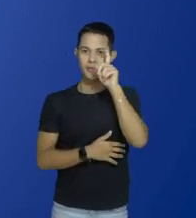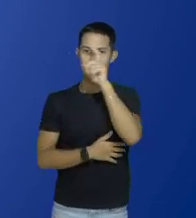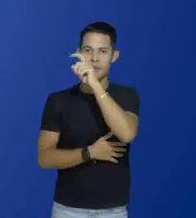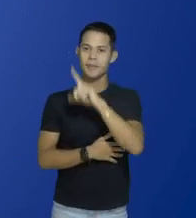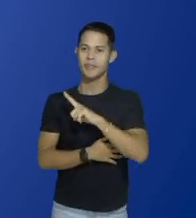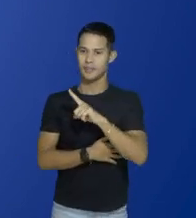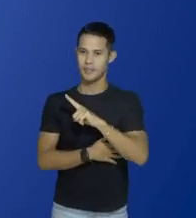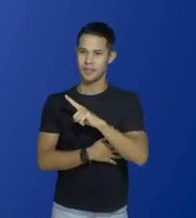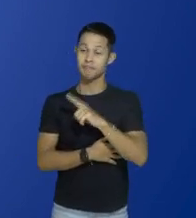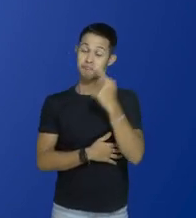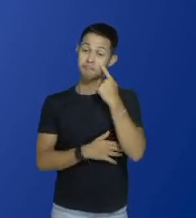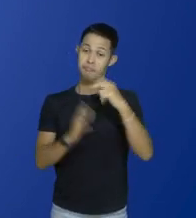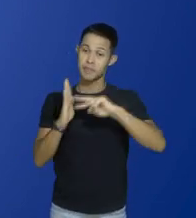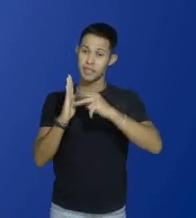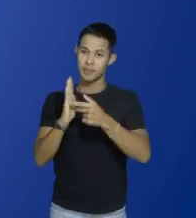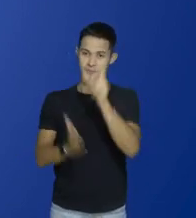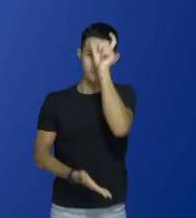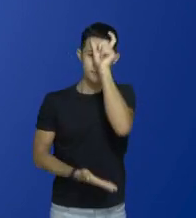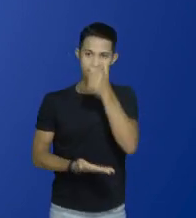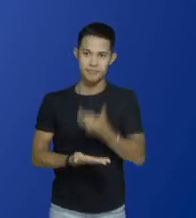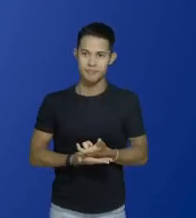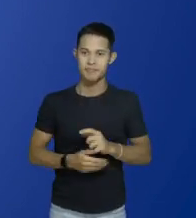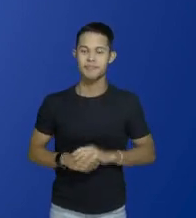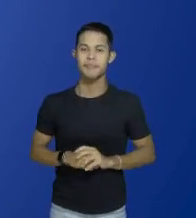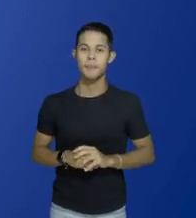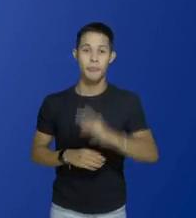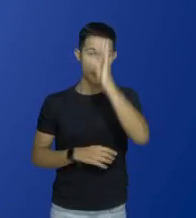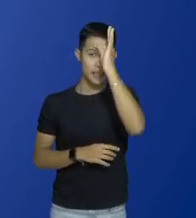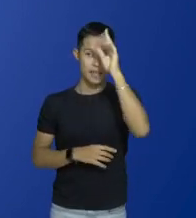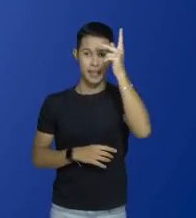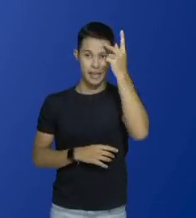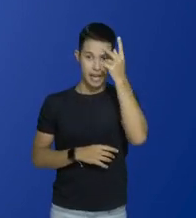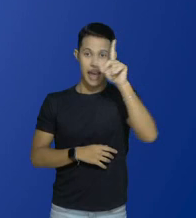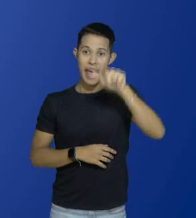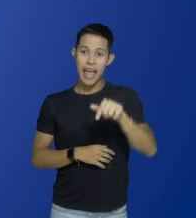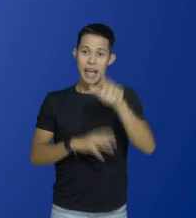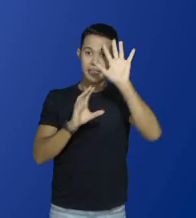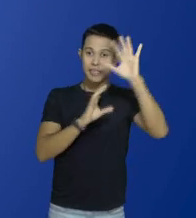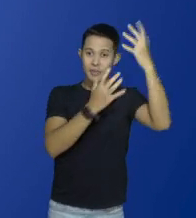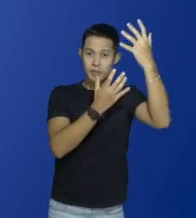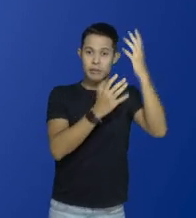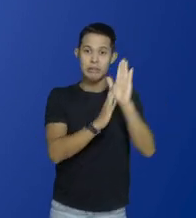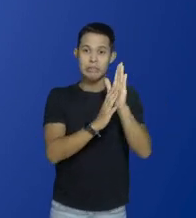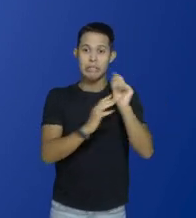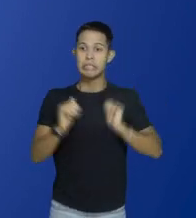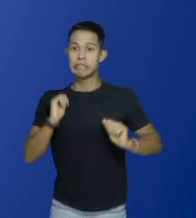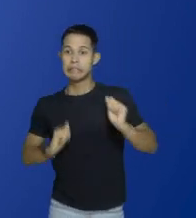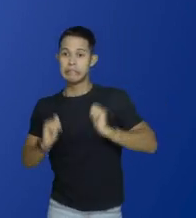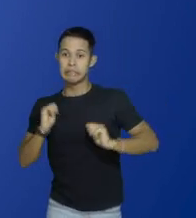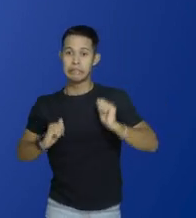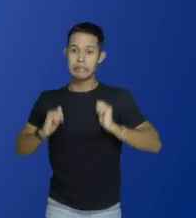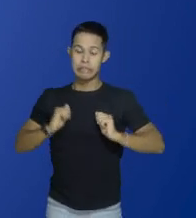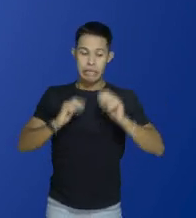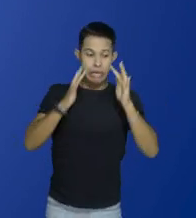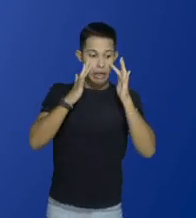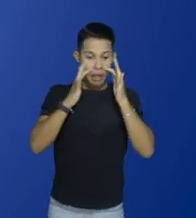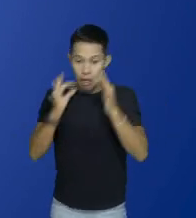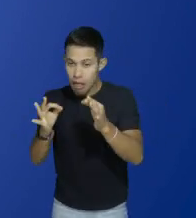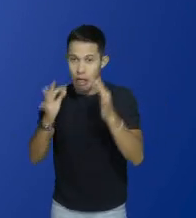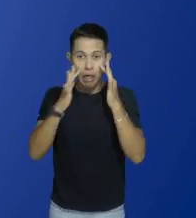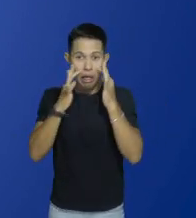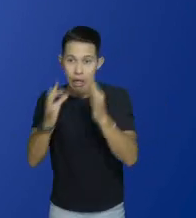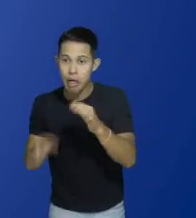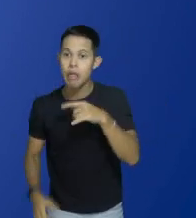dislexia. O TDAH é um transtorno do déficit de atenção e hiperatividade, não é um transtorno de